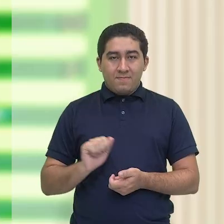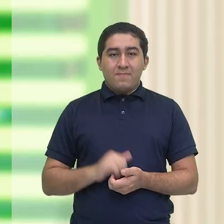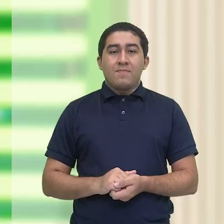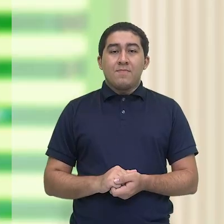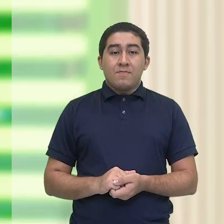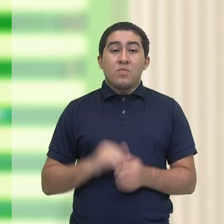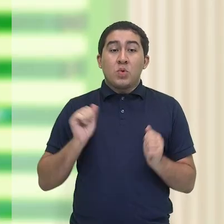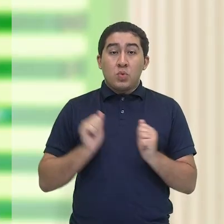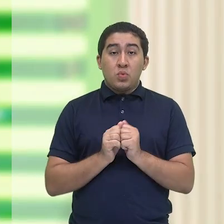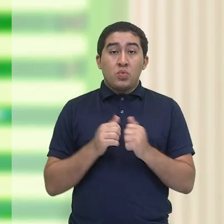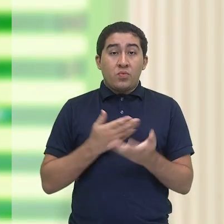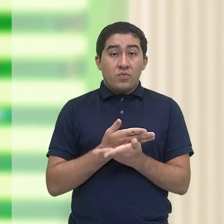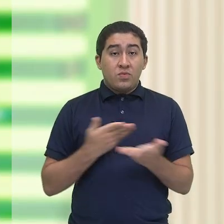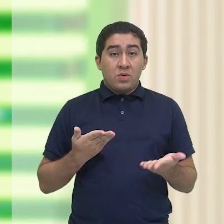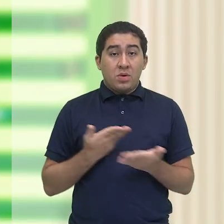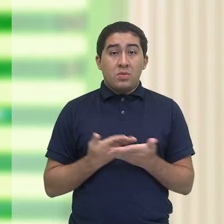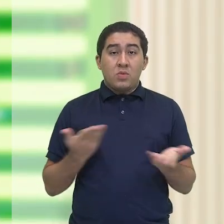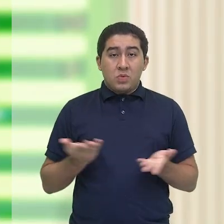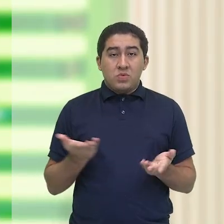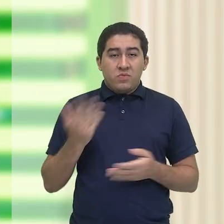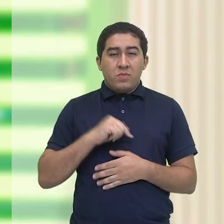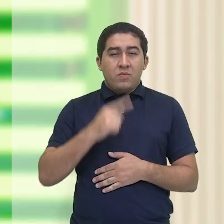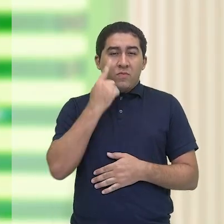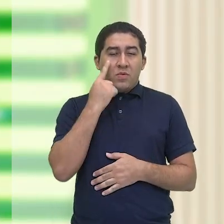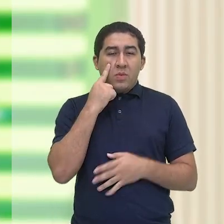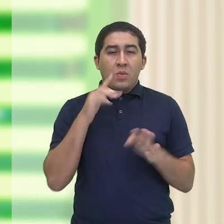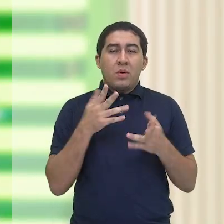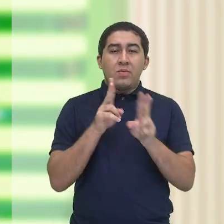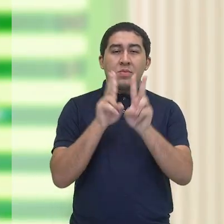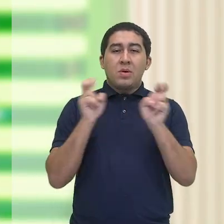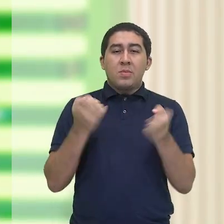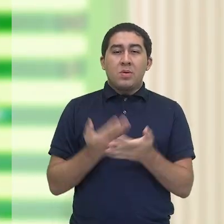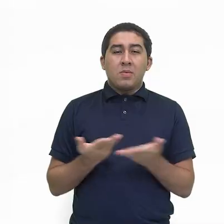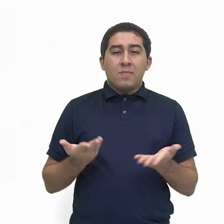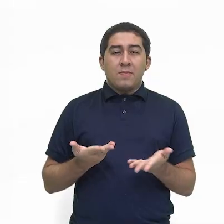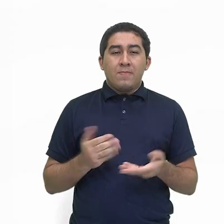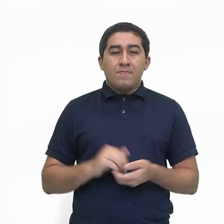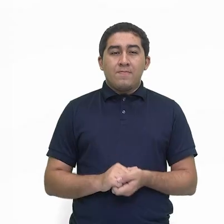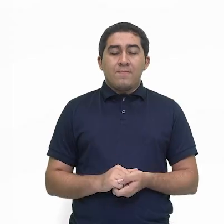vou acompanhar vocês na aula de hoje. Bora dar uma olhadinha no que nós vamos ter.